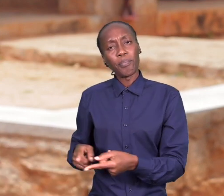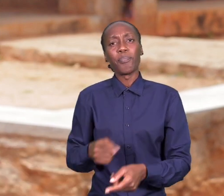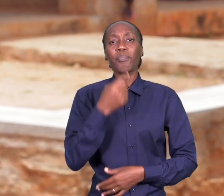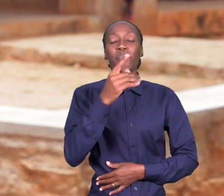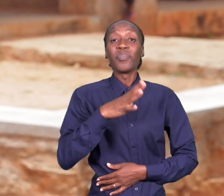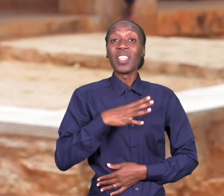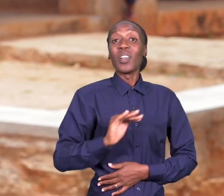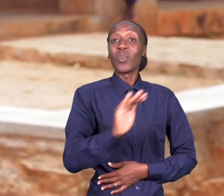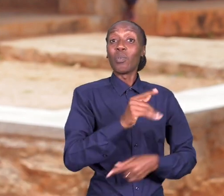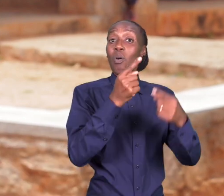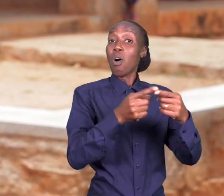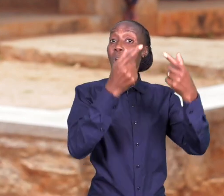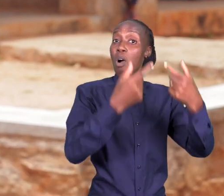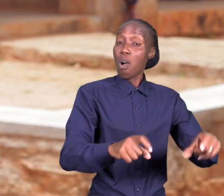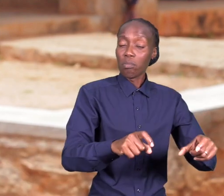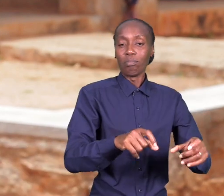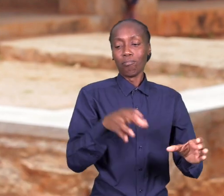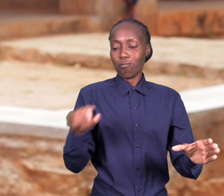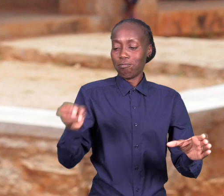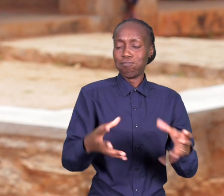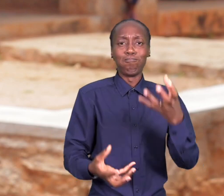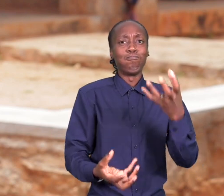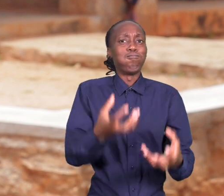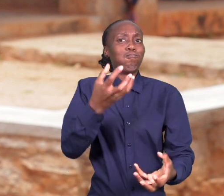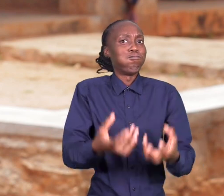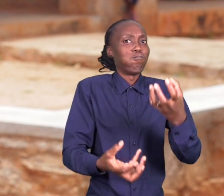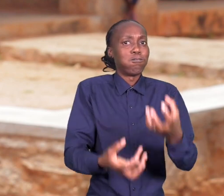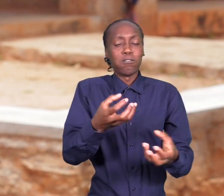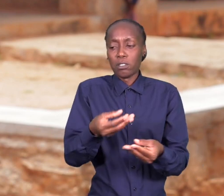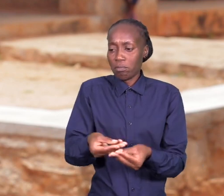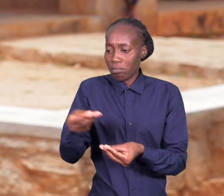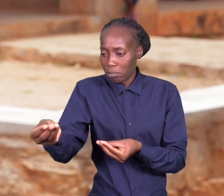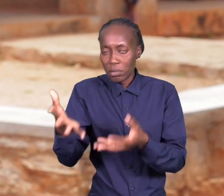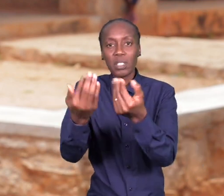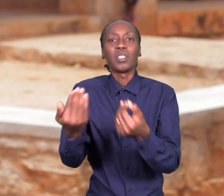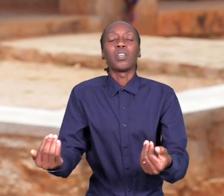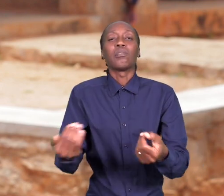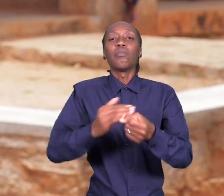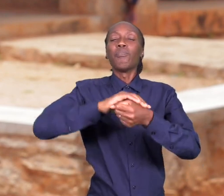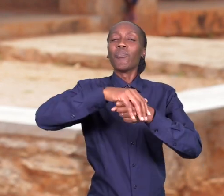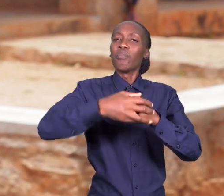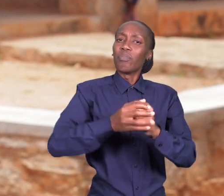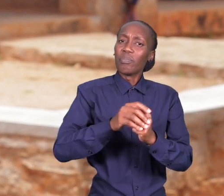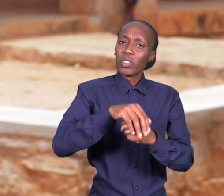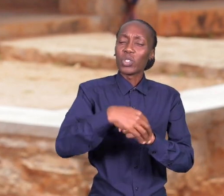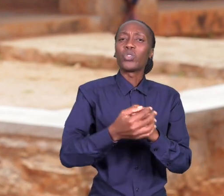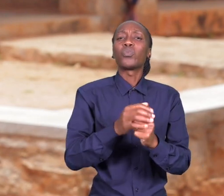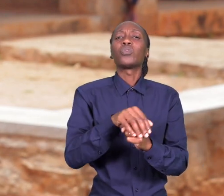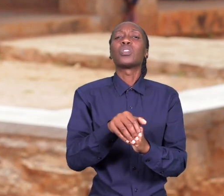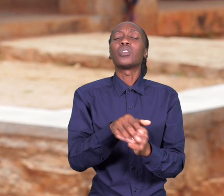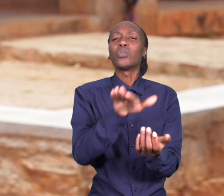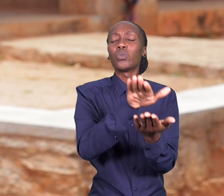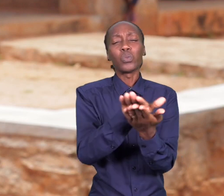comunidade também temos ovos, podemos ferver, dar às crianças. E as frutas